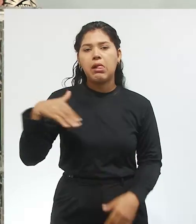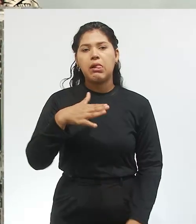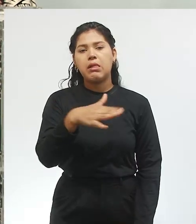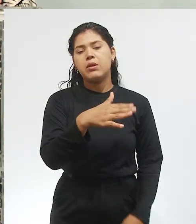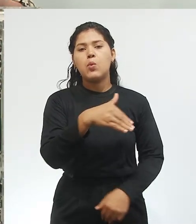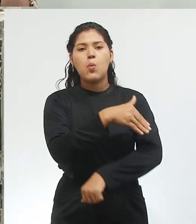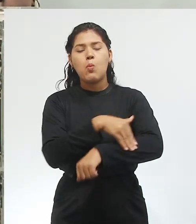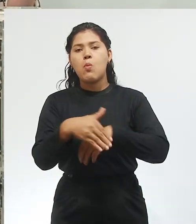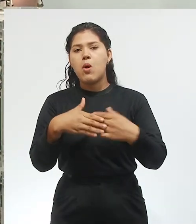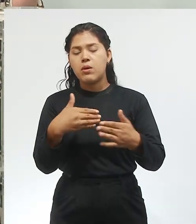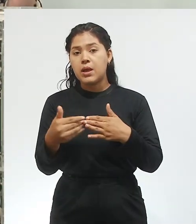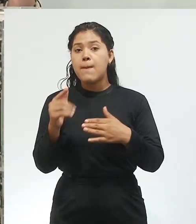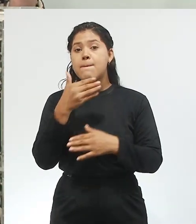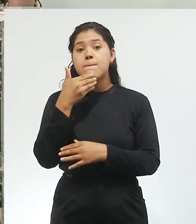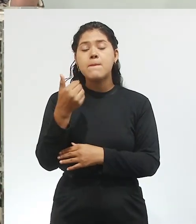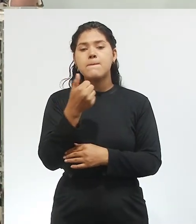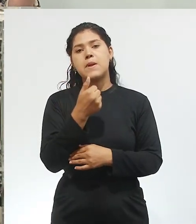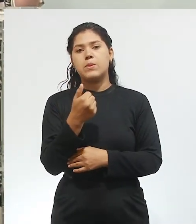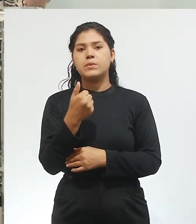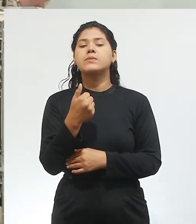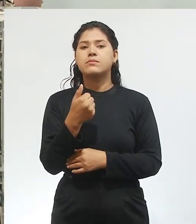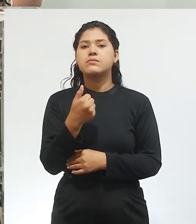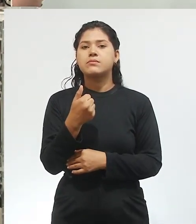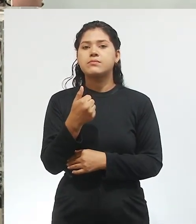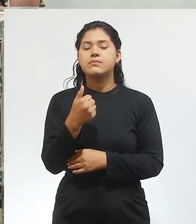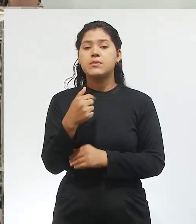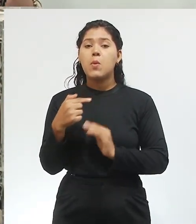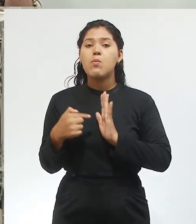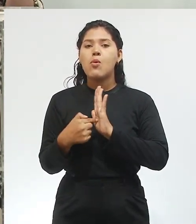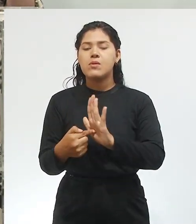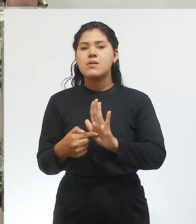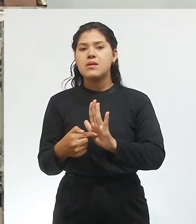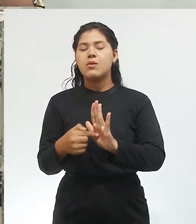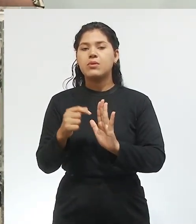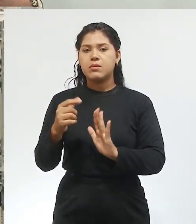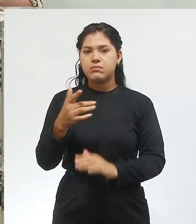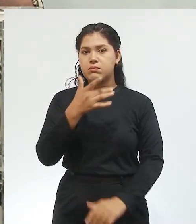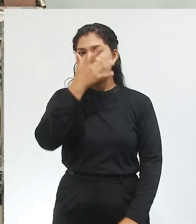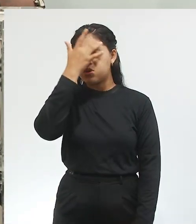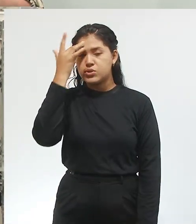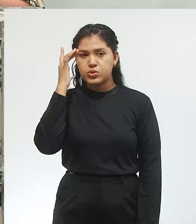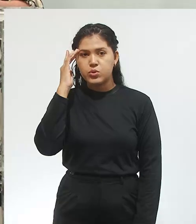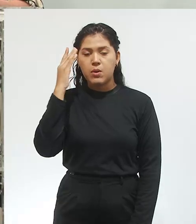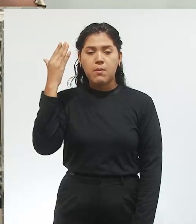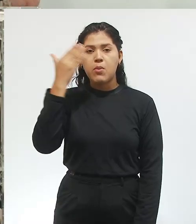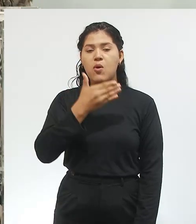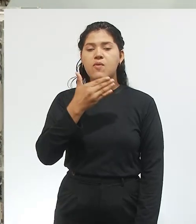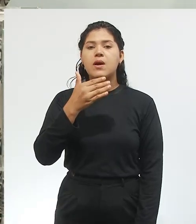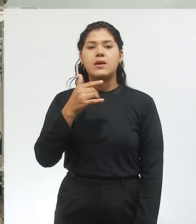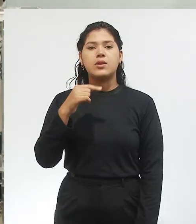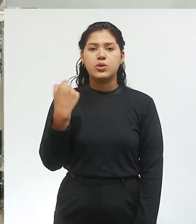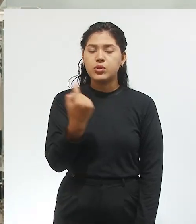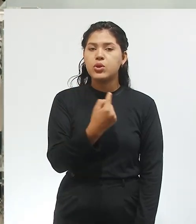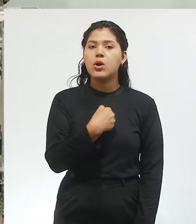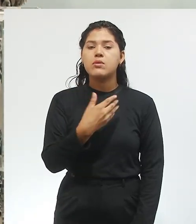é o posicionamento que aquele órgão público quer que fique claro na cabeça do usuário e do cidadão,